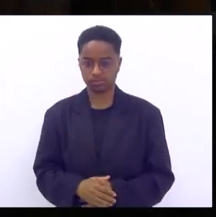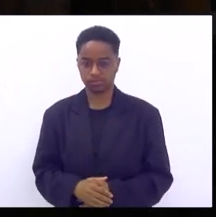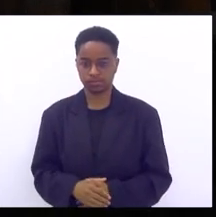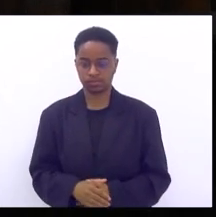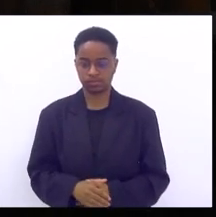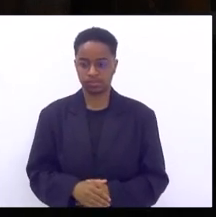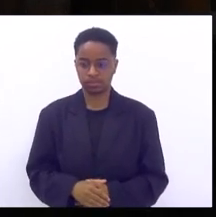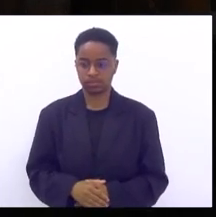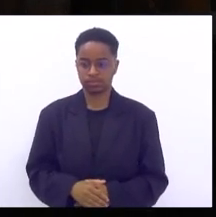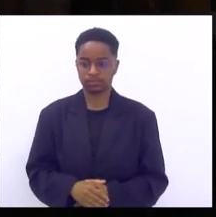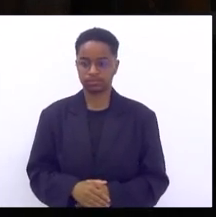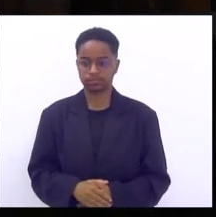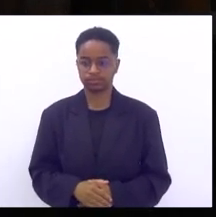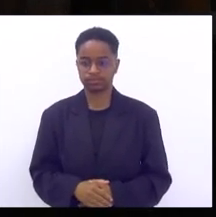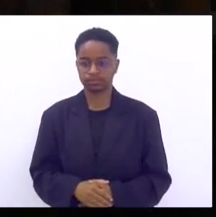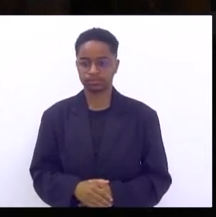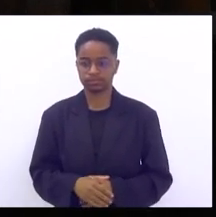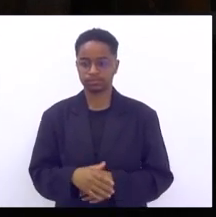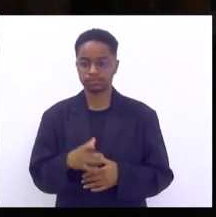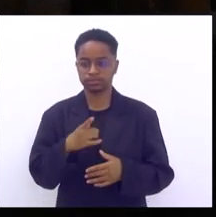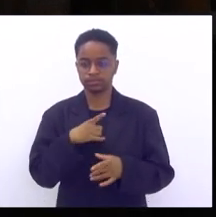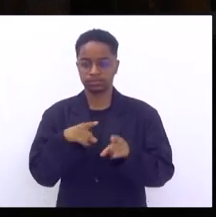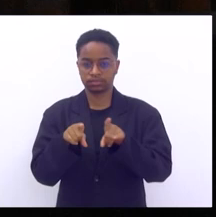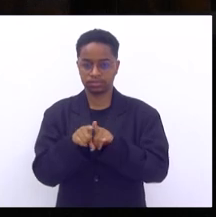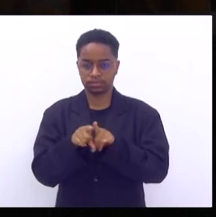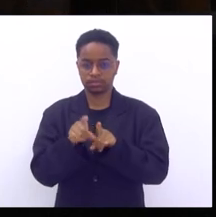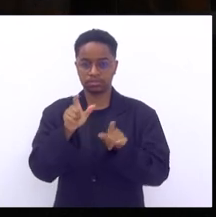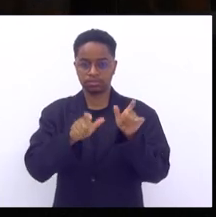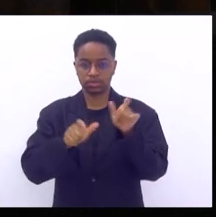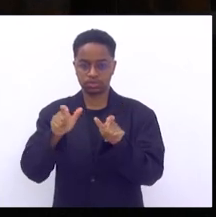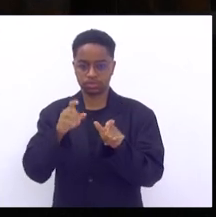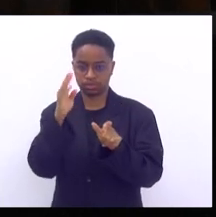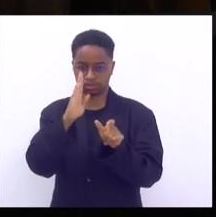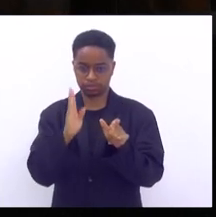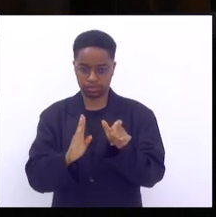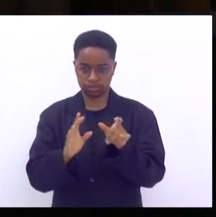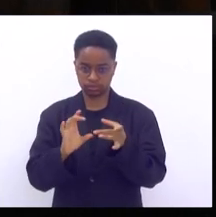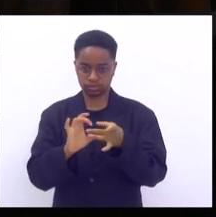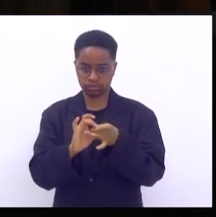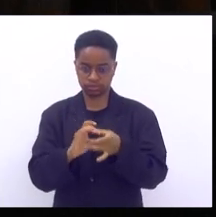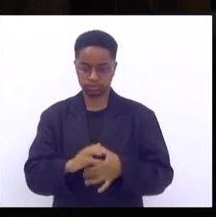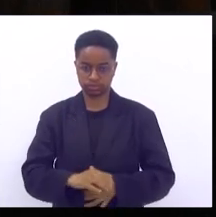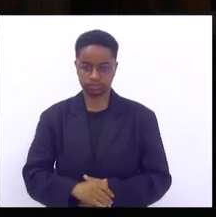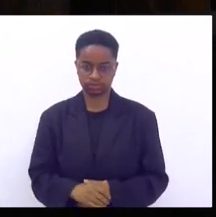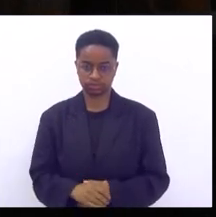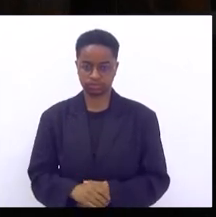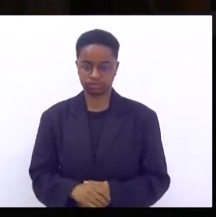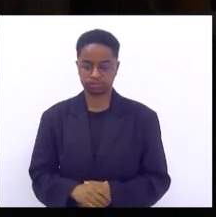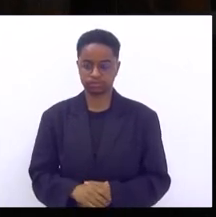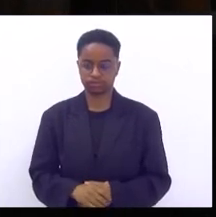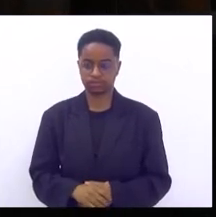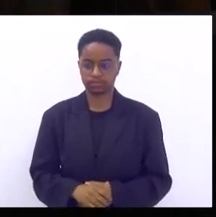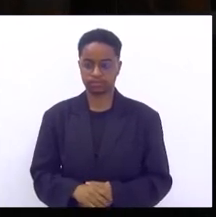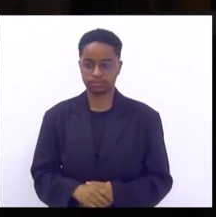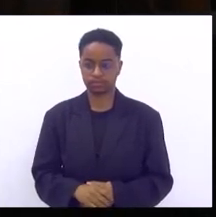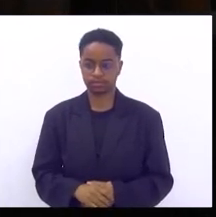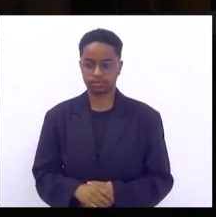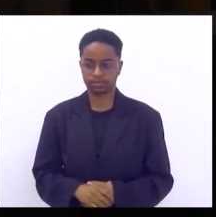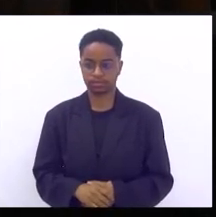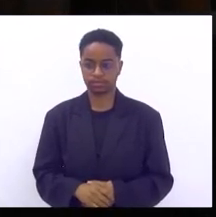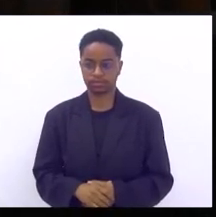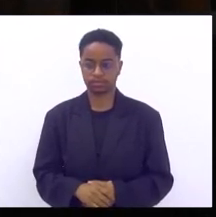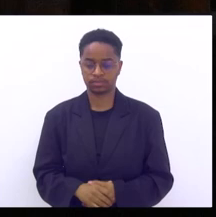E entre essas vítimas, também brasileiros, também brasileiros. E o